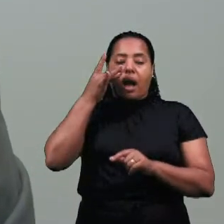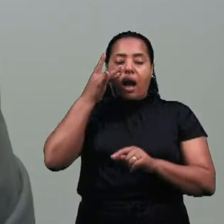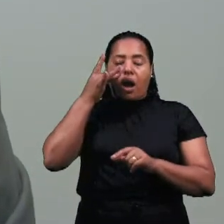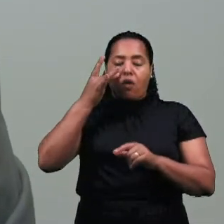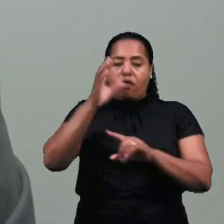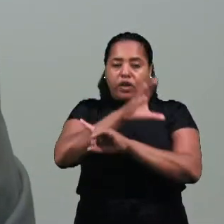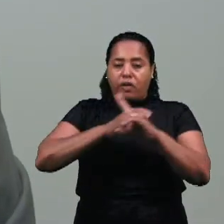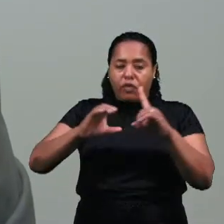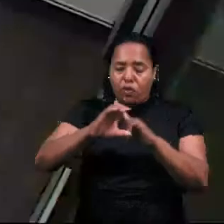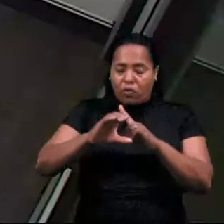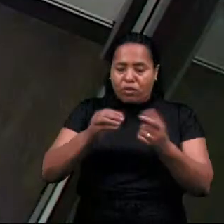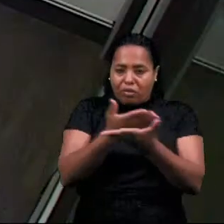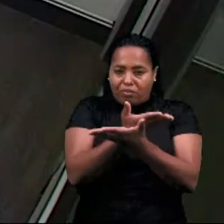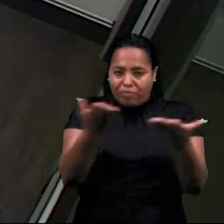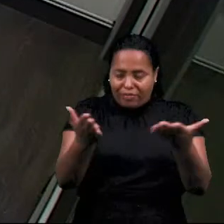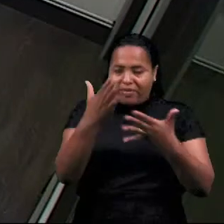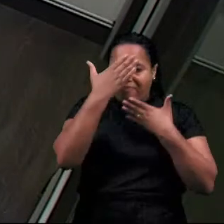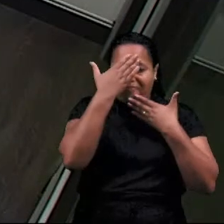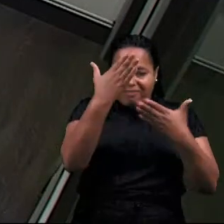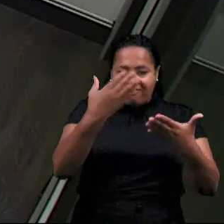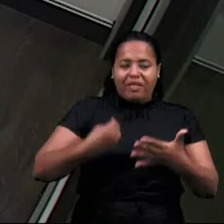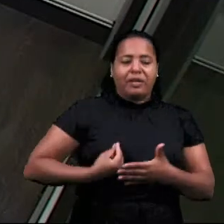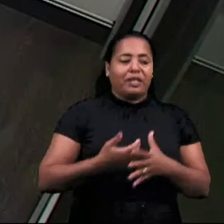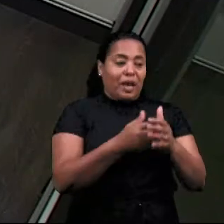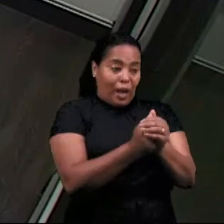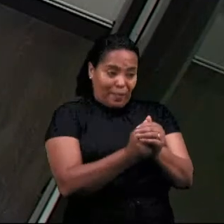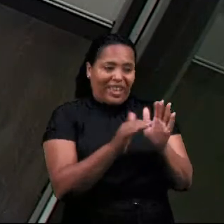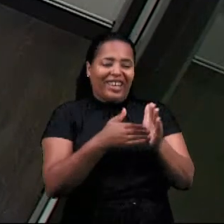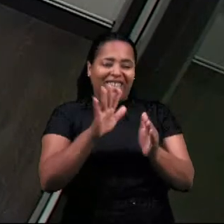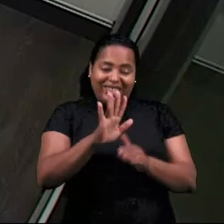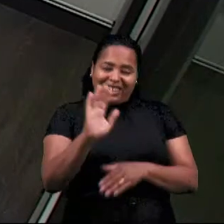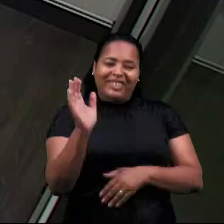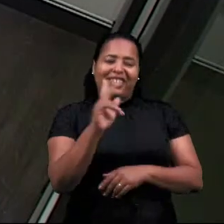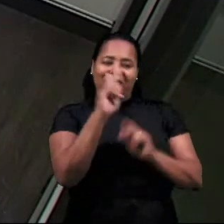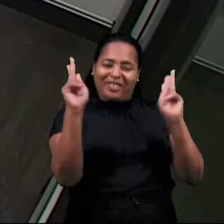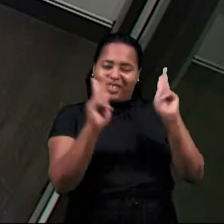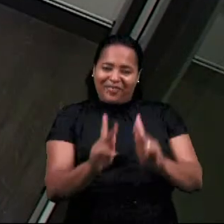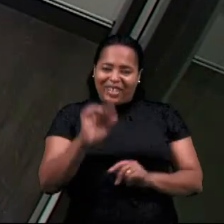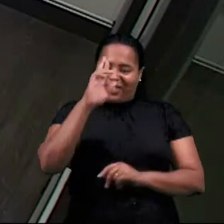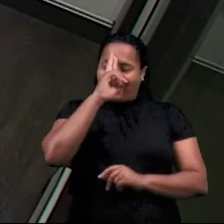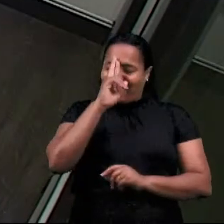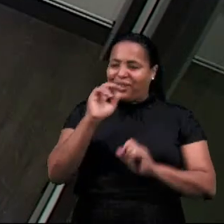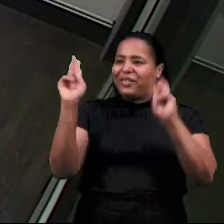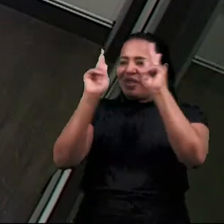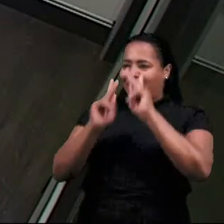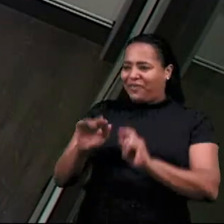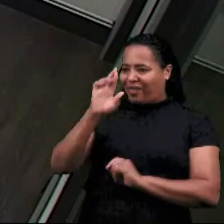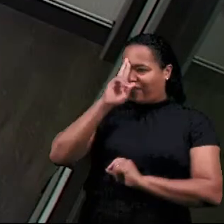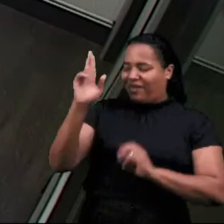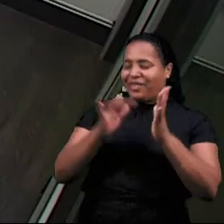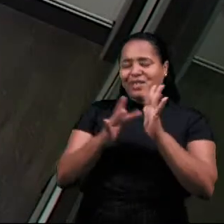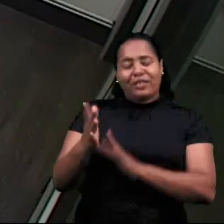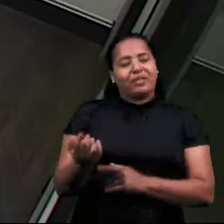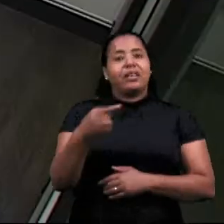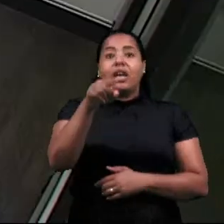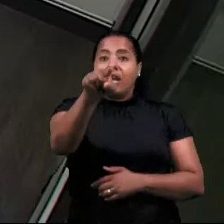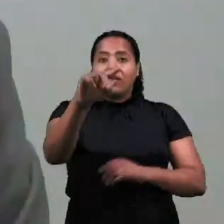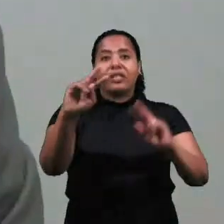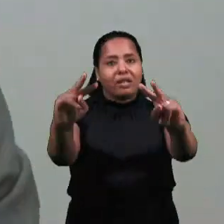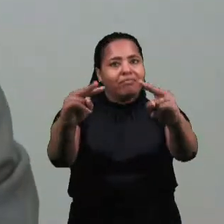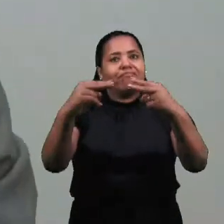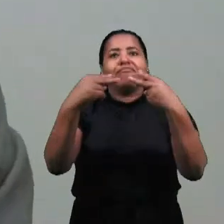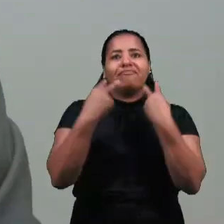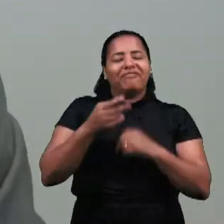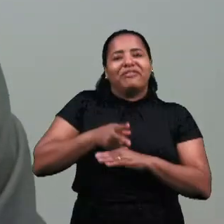a presença do senhor. Amém, até já, a paz do Senhor. A paz do Senhor Jesus. E a você que está nos acompanhando,